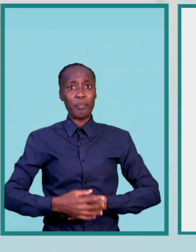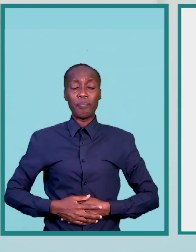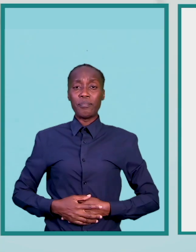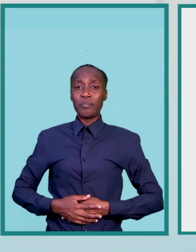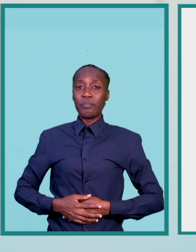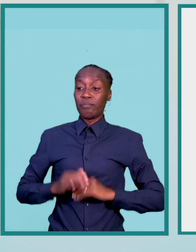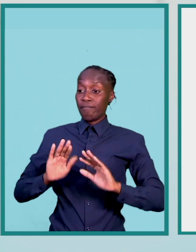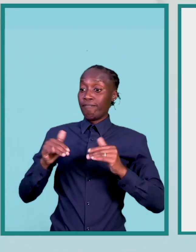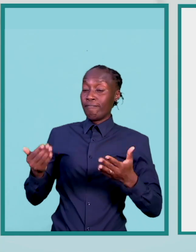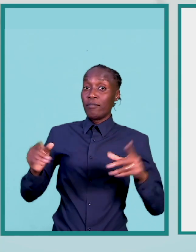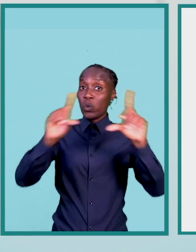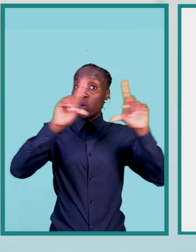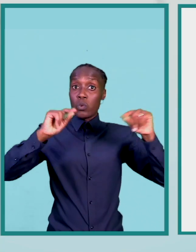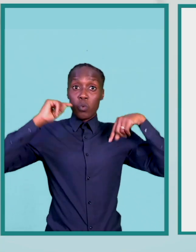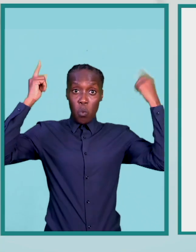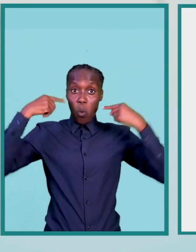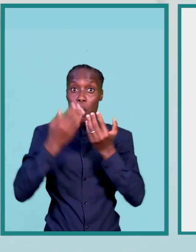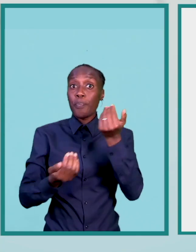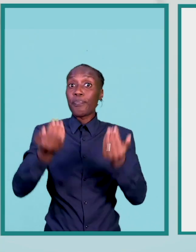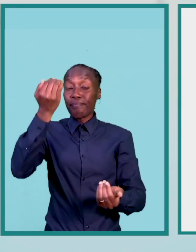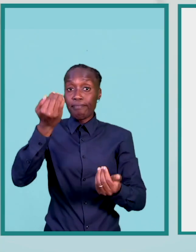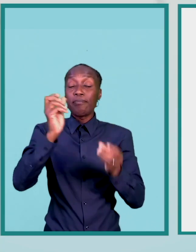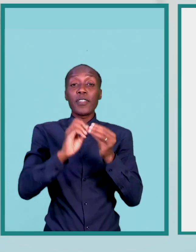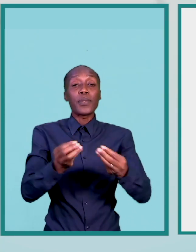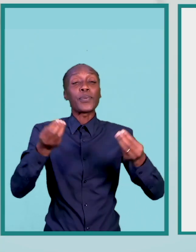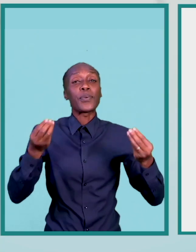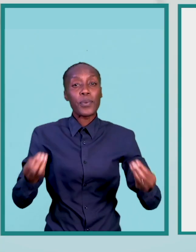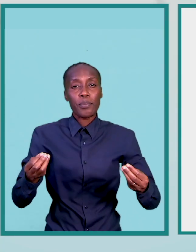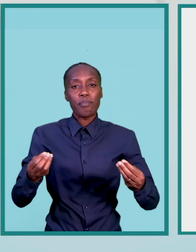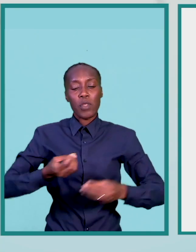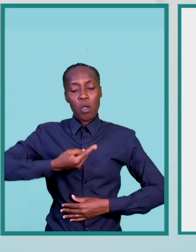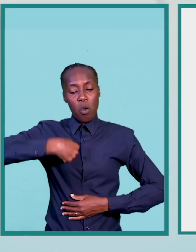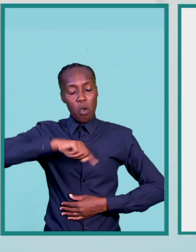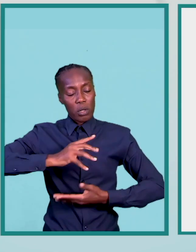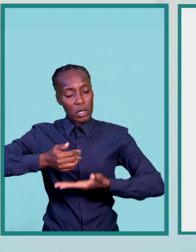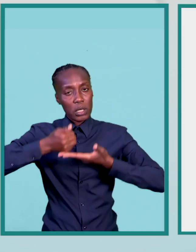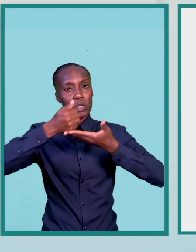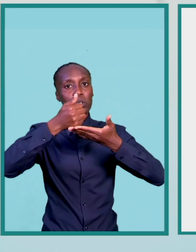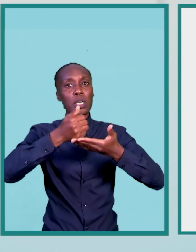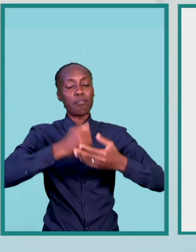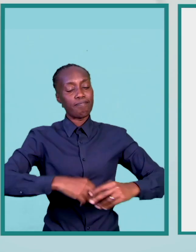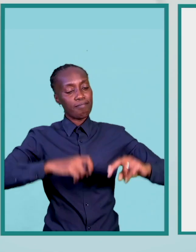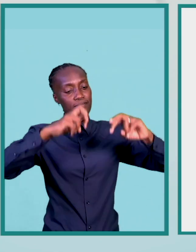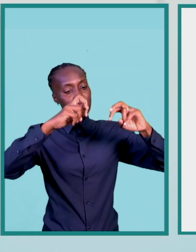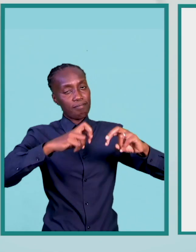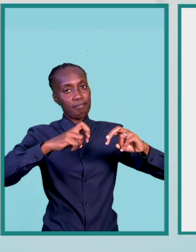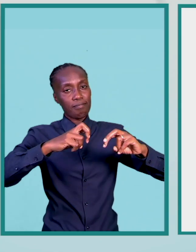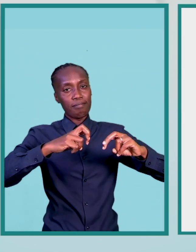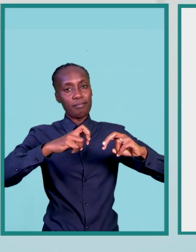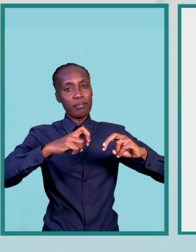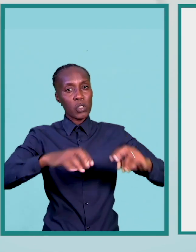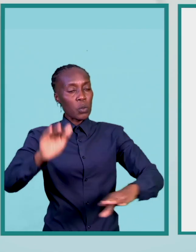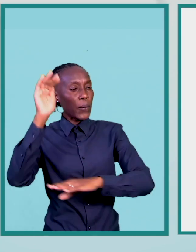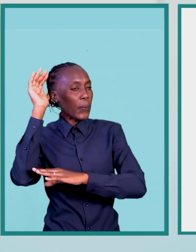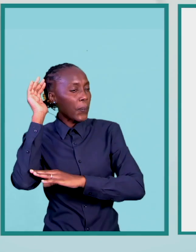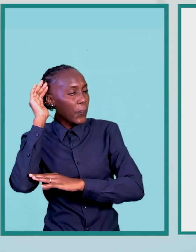de casos de uniões prematuras, tem-se oferecido o acompanhamento